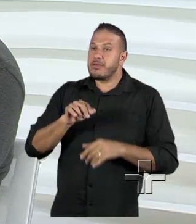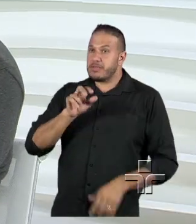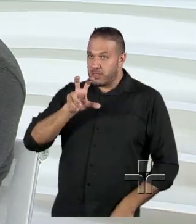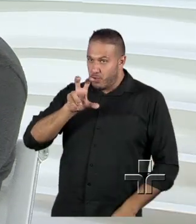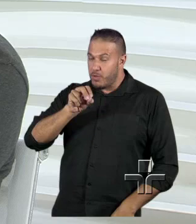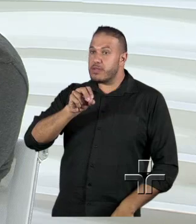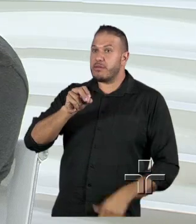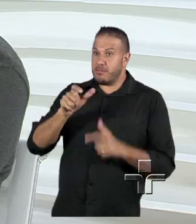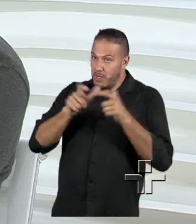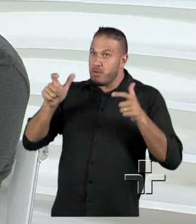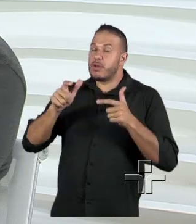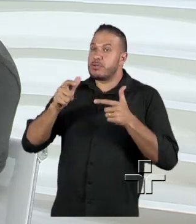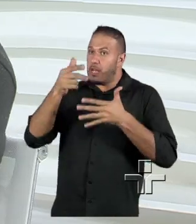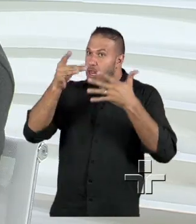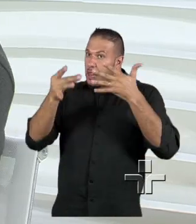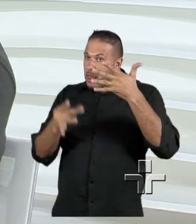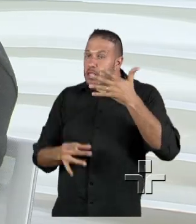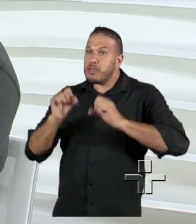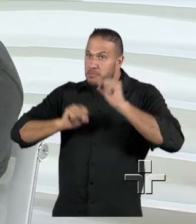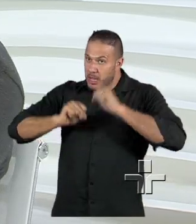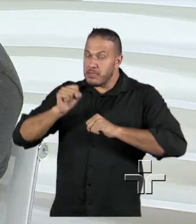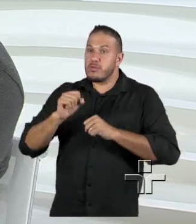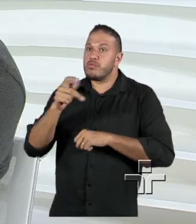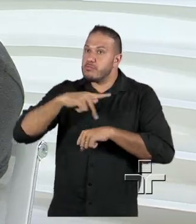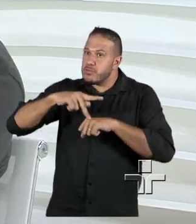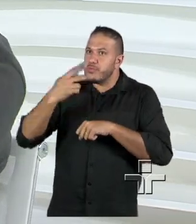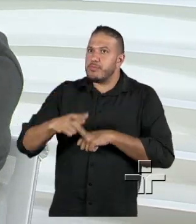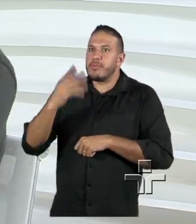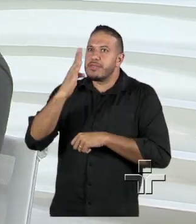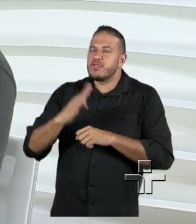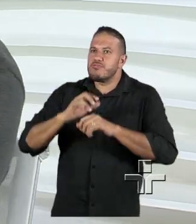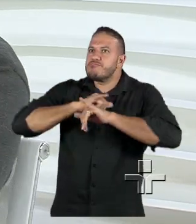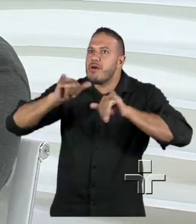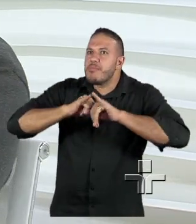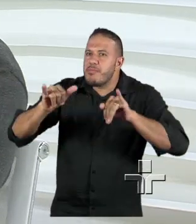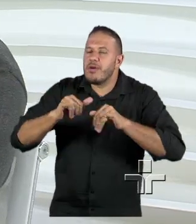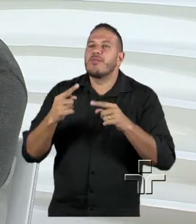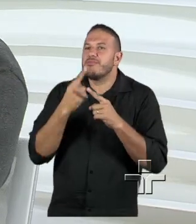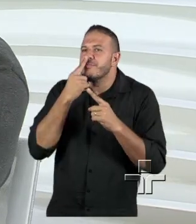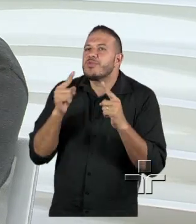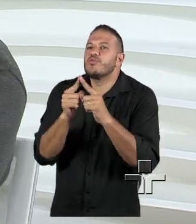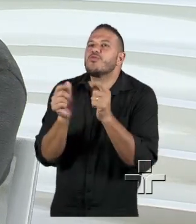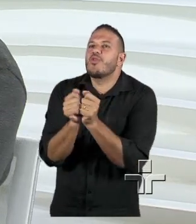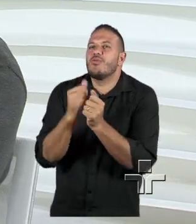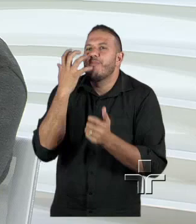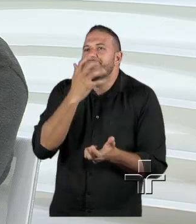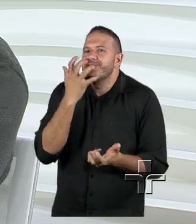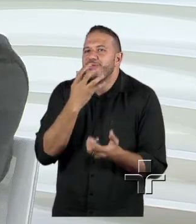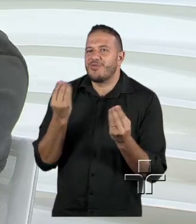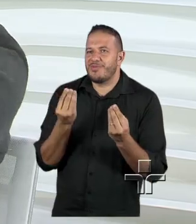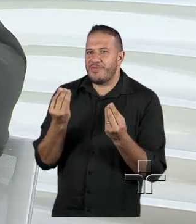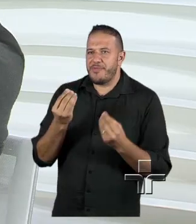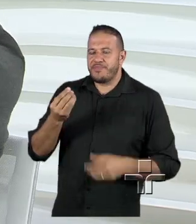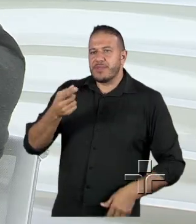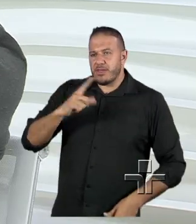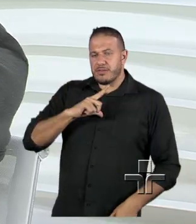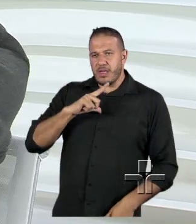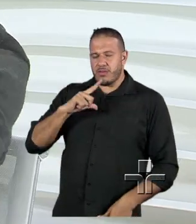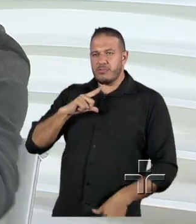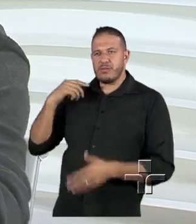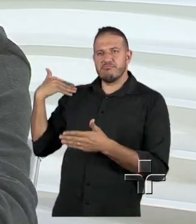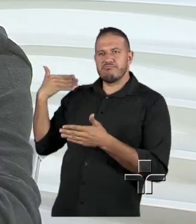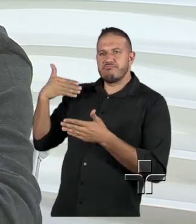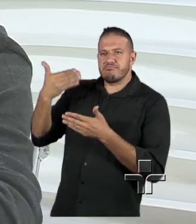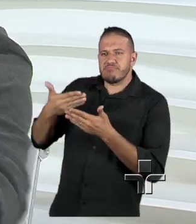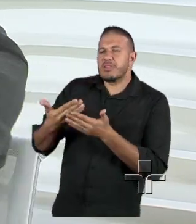anunciantes do país. Então, quando junta essa paixão, porque isso não é um negócio, eu só tenho um legado para frente,